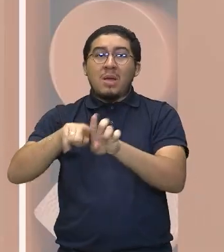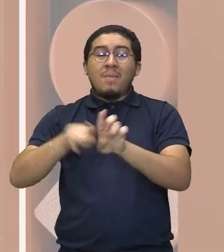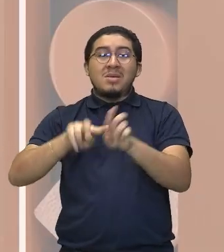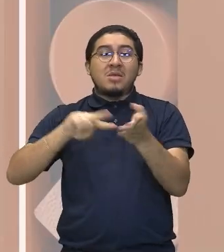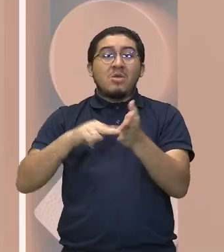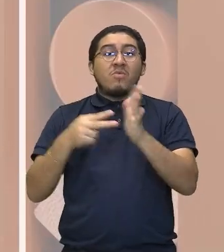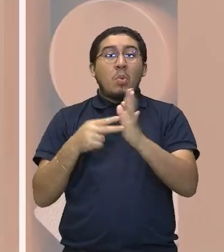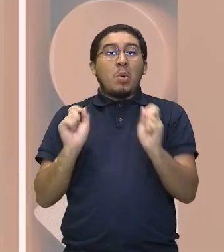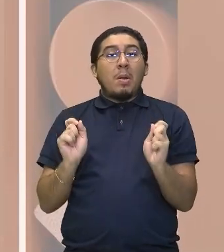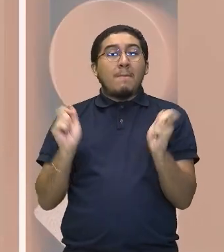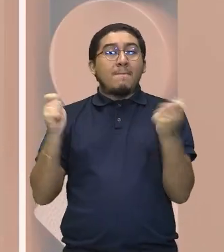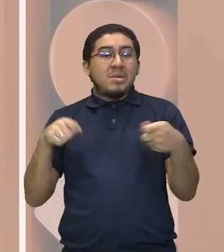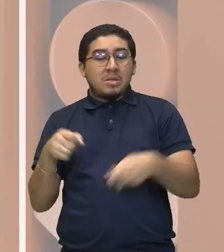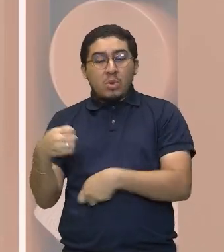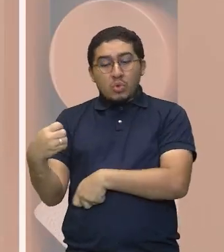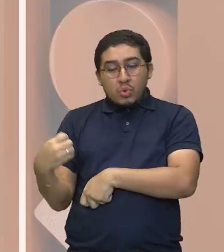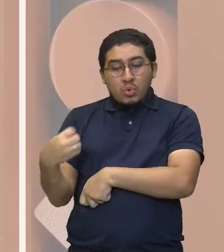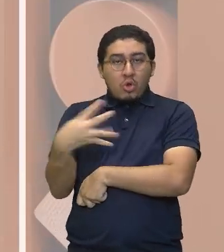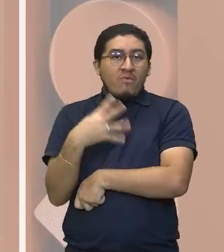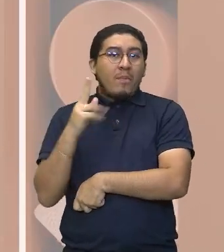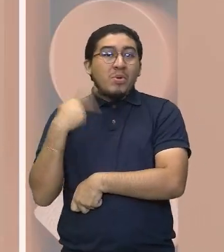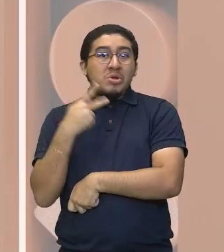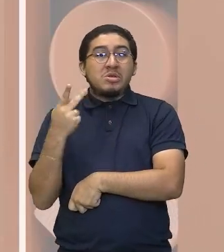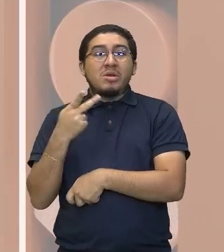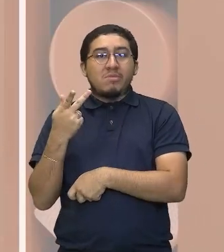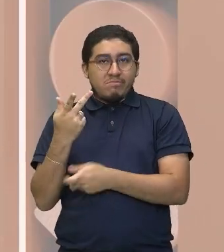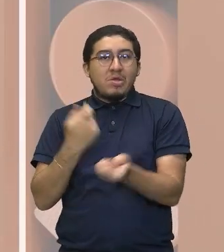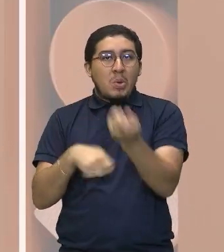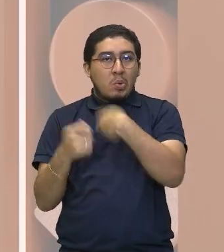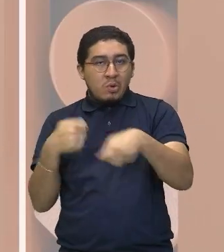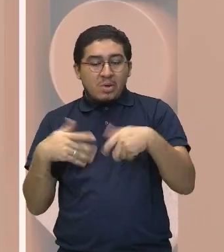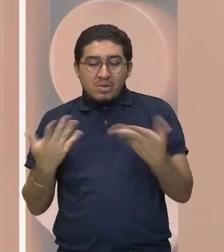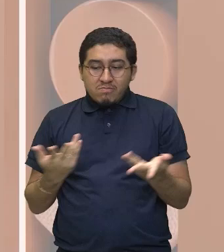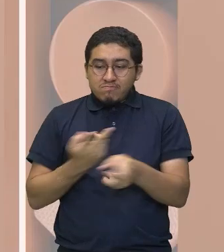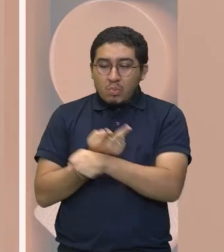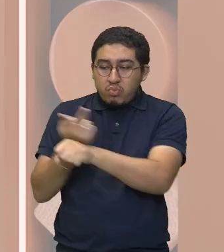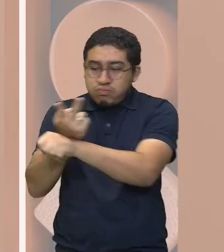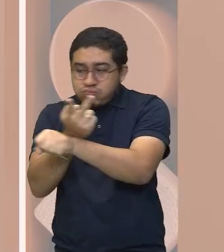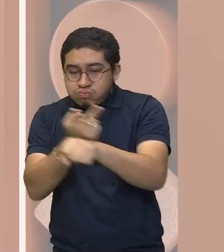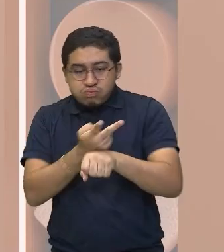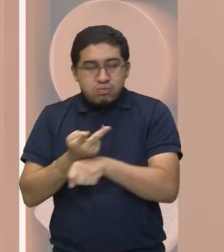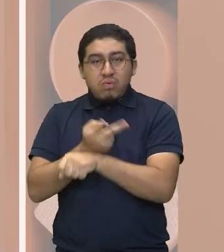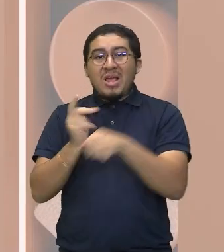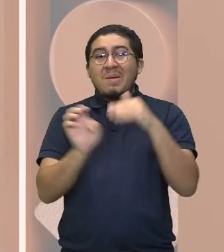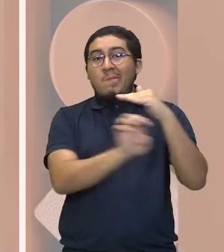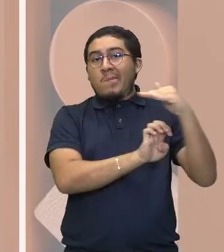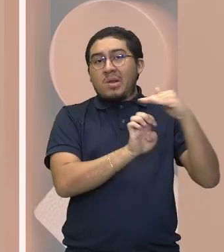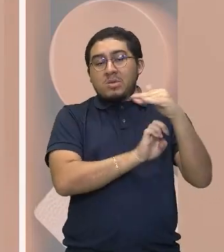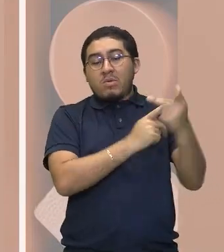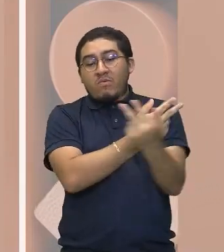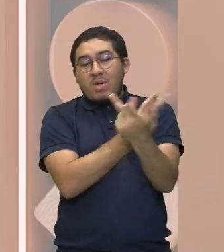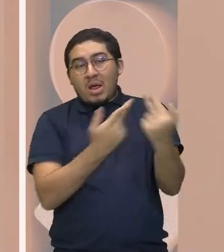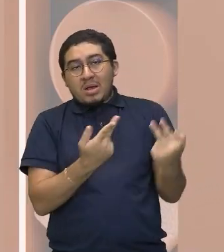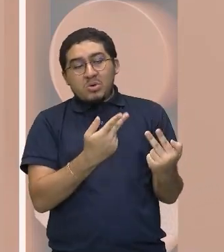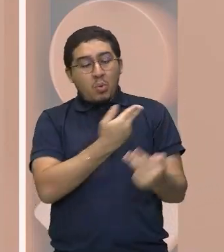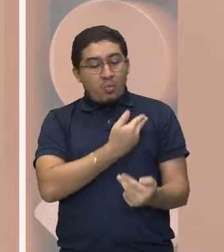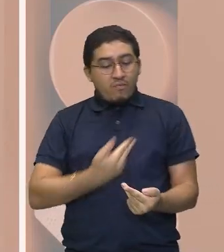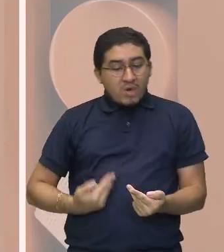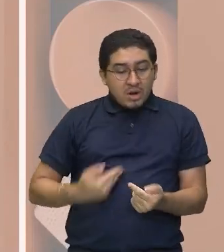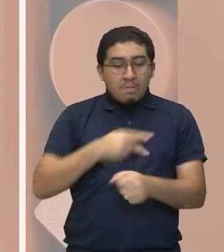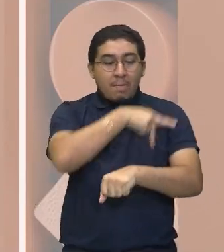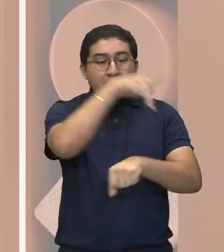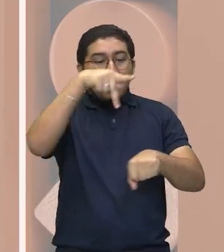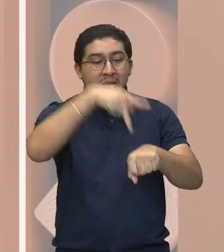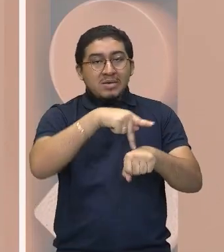precise de uma nova política econômica. E aí as grandes corporações, os grandes estados vão trazer,